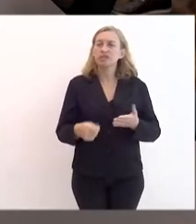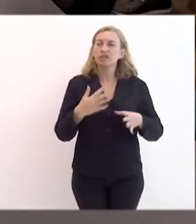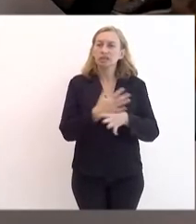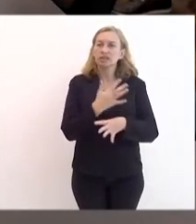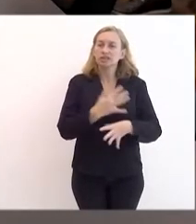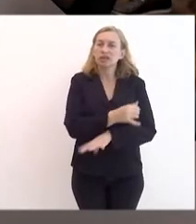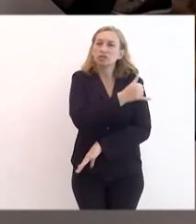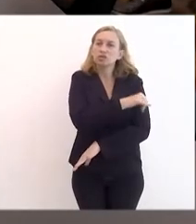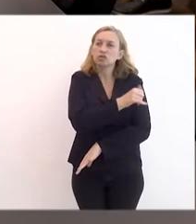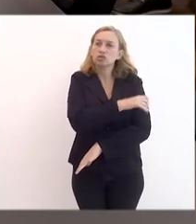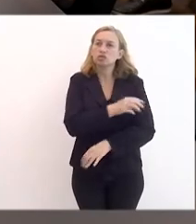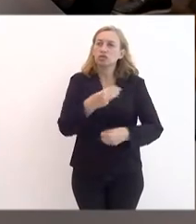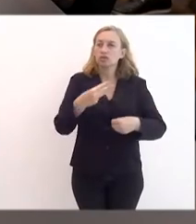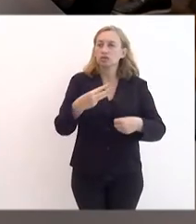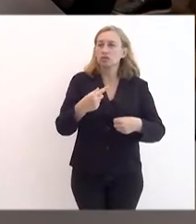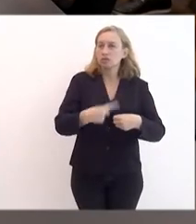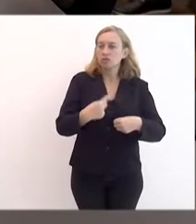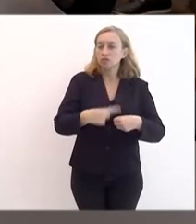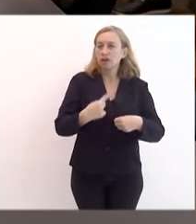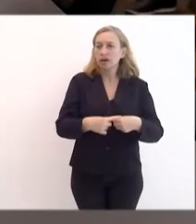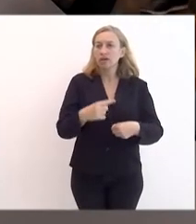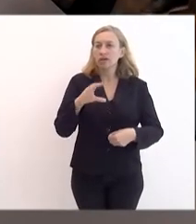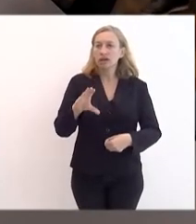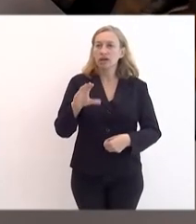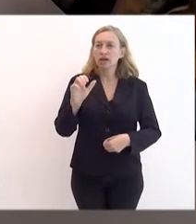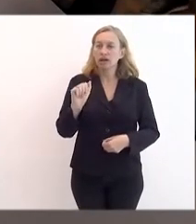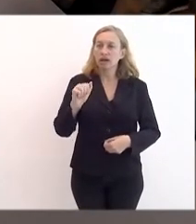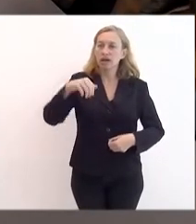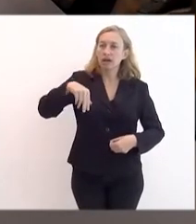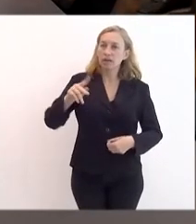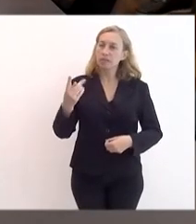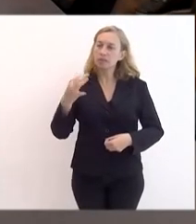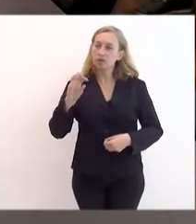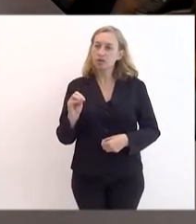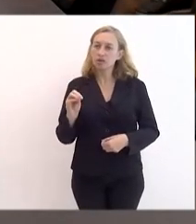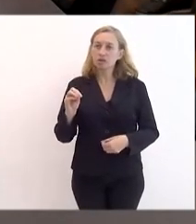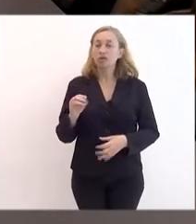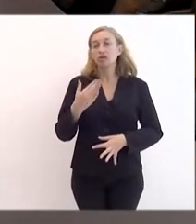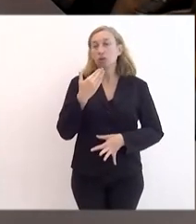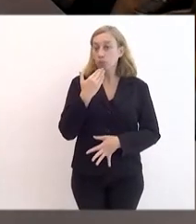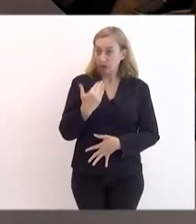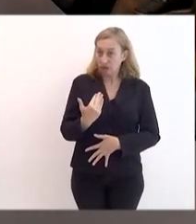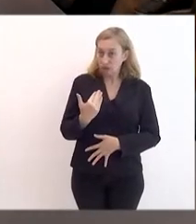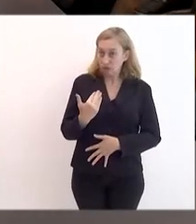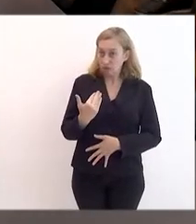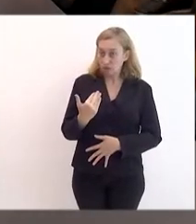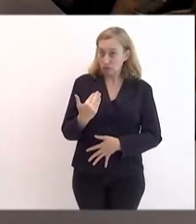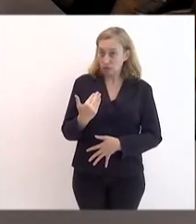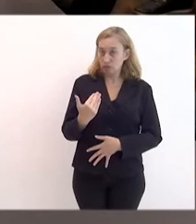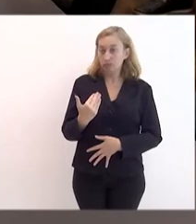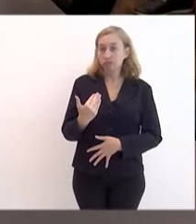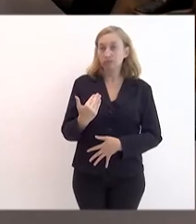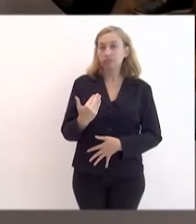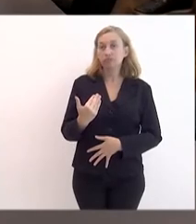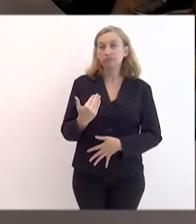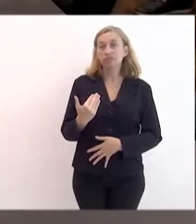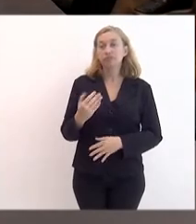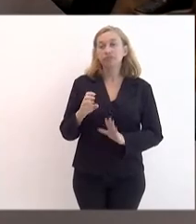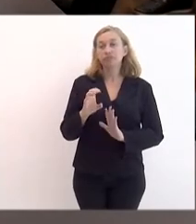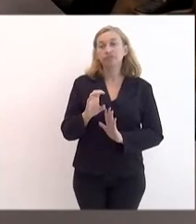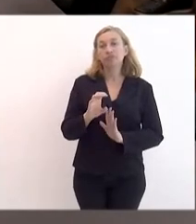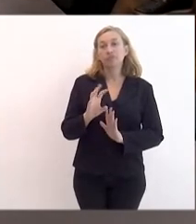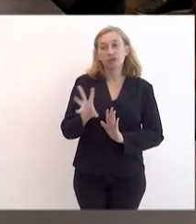Janeiro. Então, no bairro de Campinho, na cidade do Rio de Janeiro. Então, eu sugeriria... Alterar a emenda. Levar para a emenda